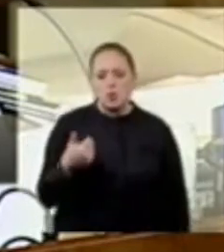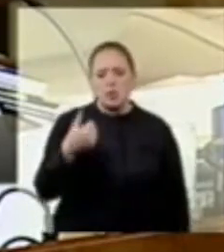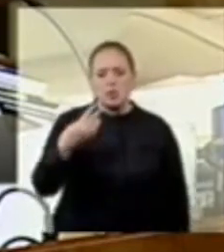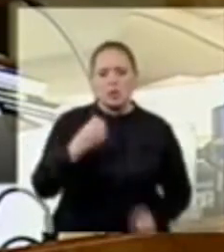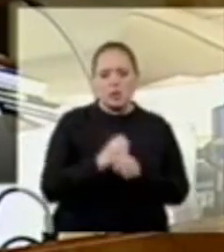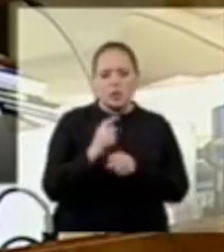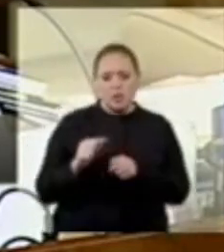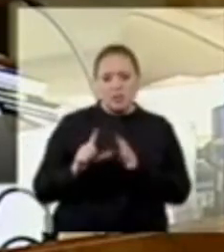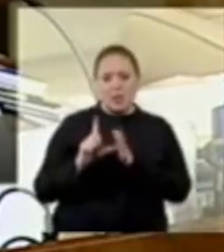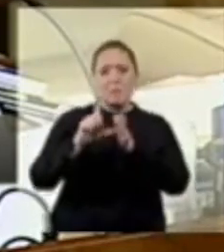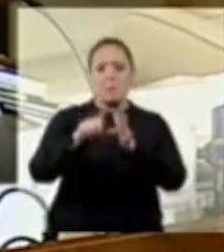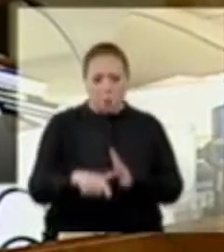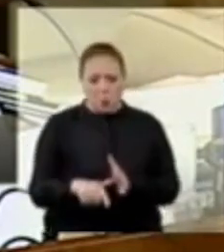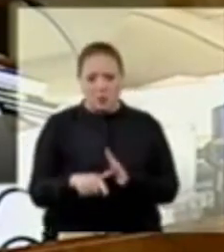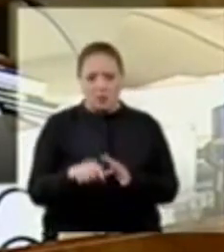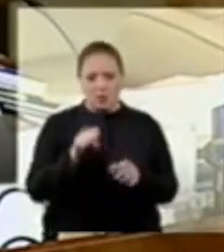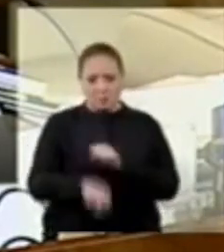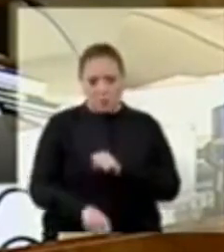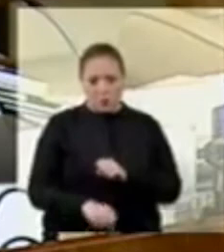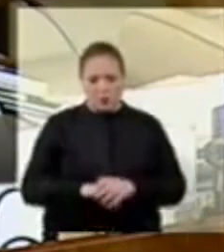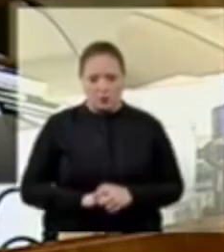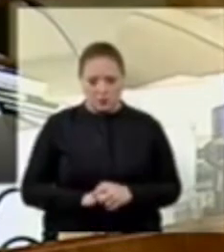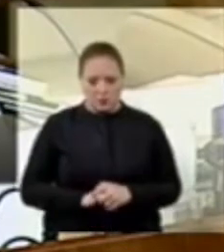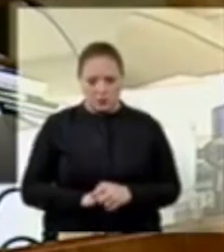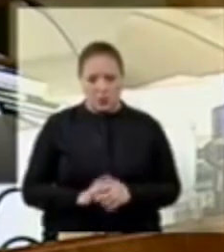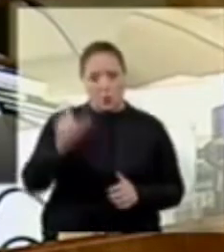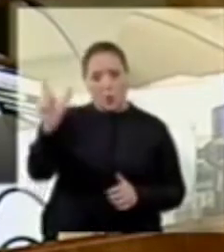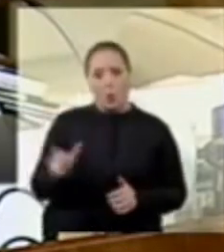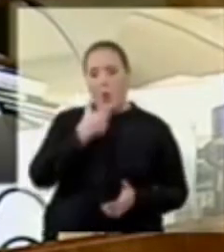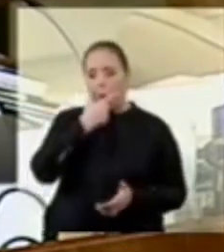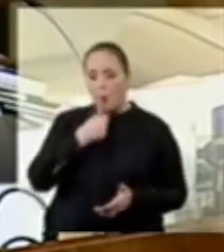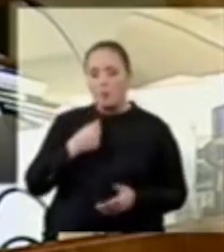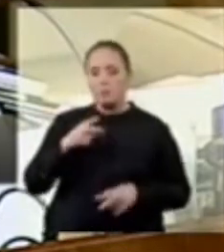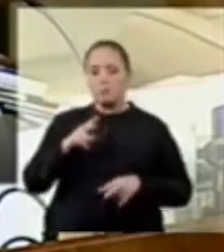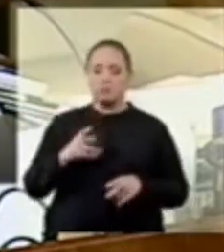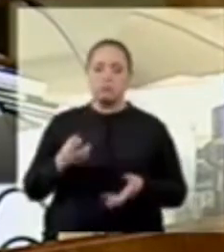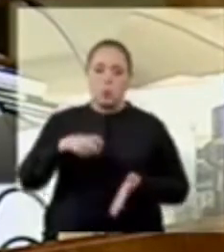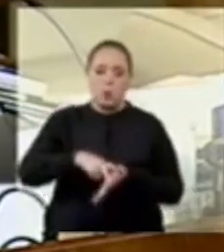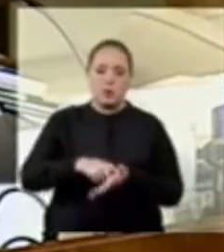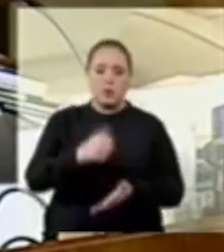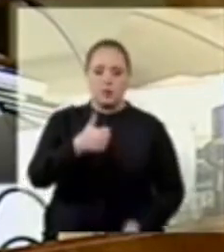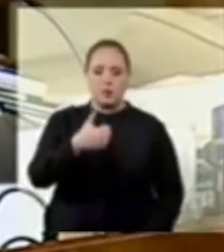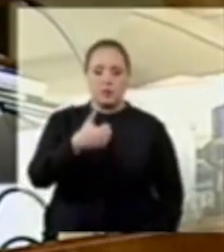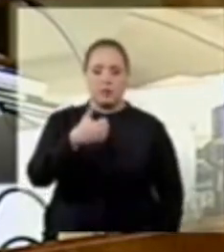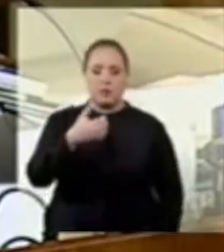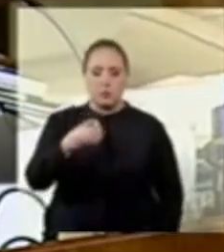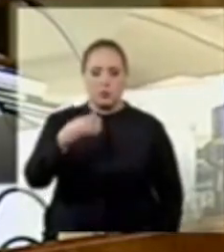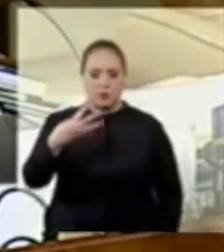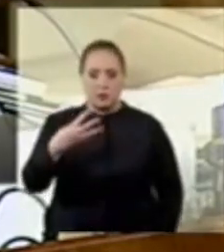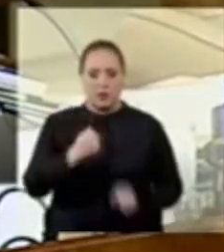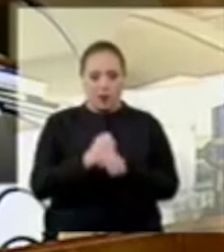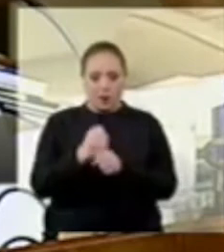depois dos fatos ele foi condenado há 103 anos e quatro meses de